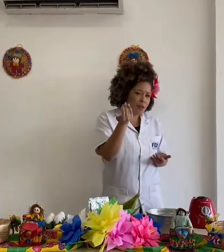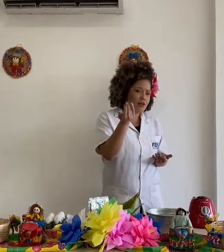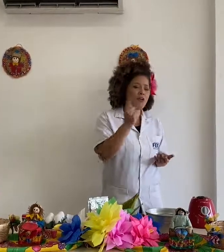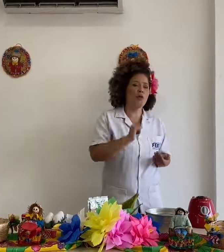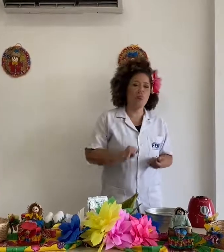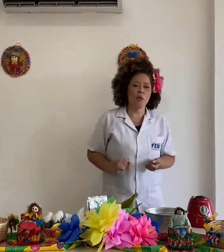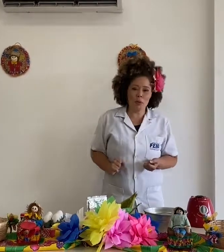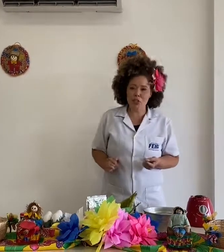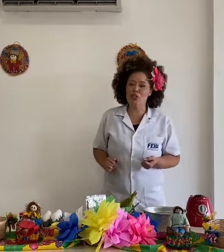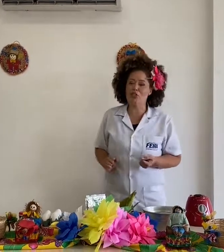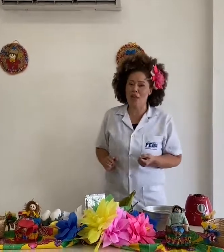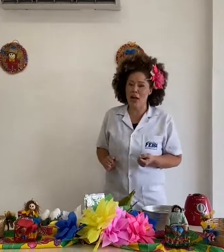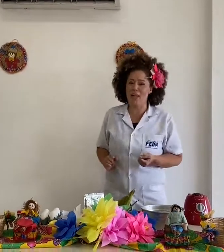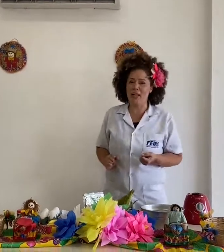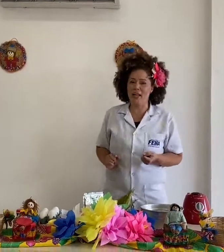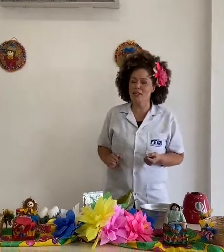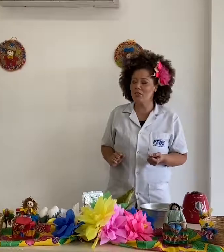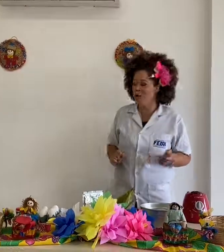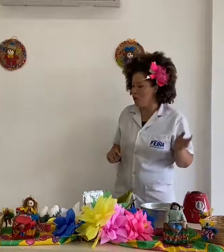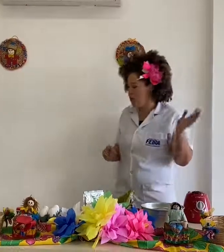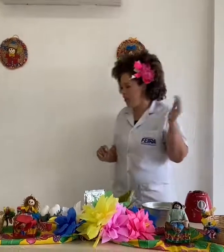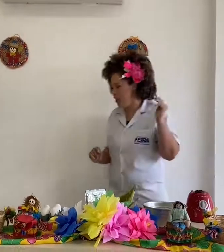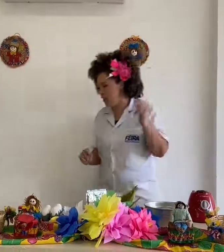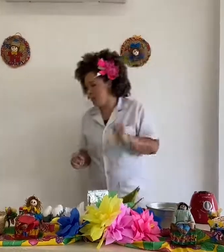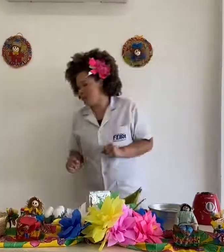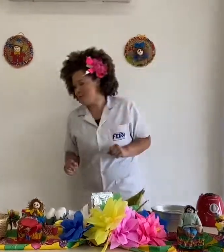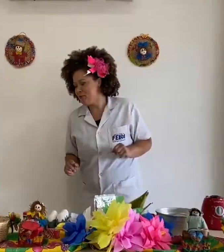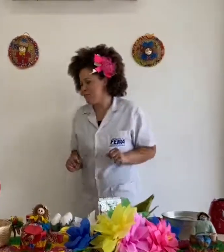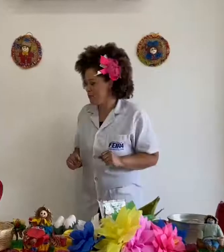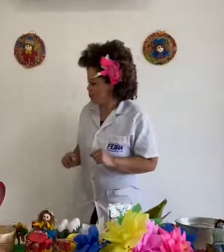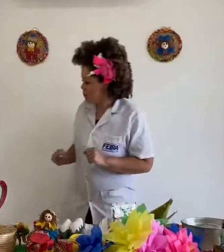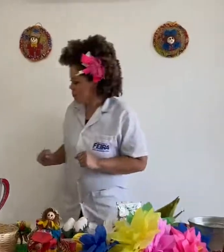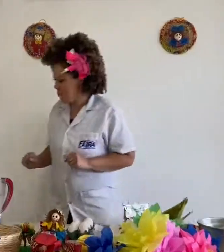ó, vem comigo que a gente vai aprender isso agora. Vem aqui.